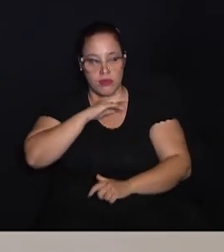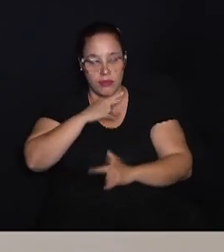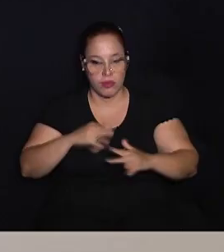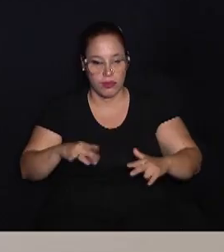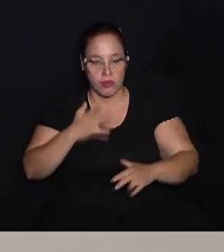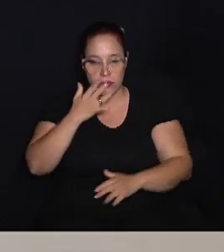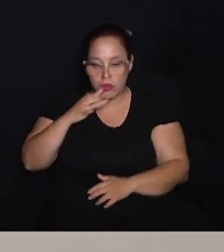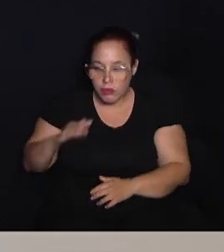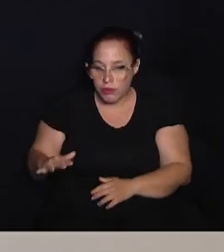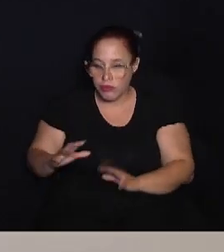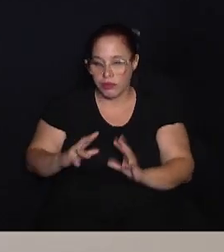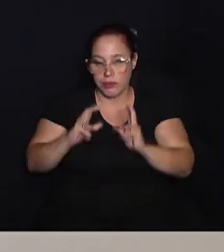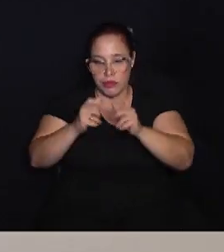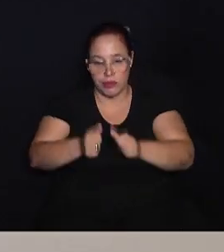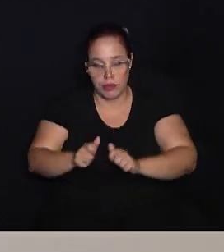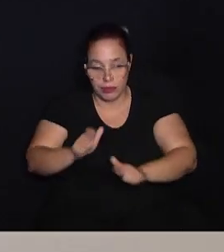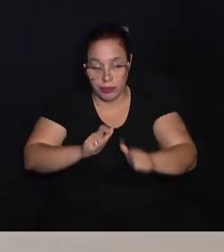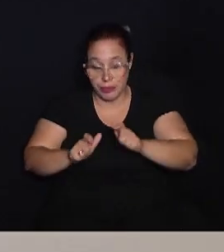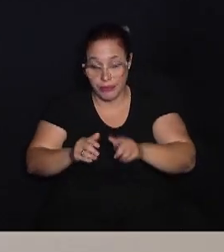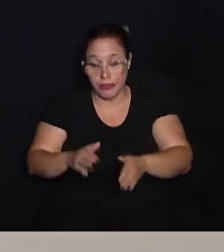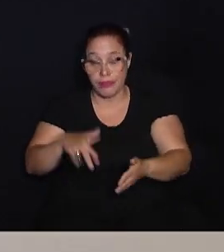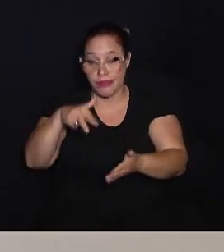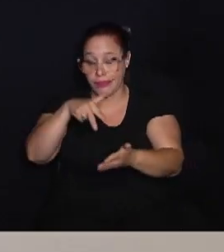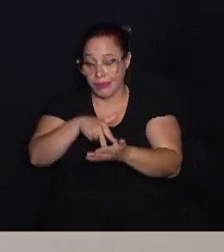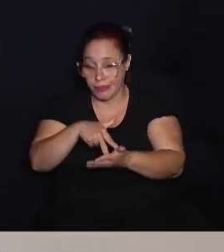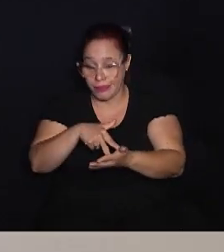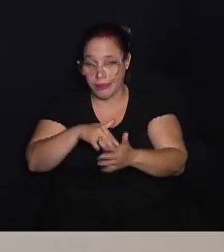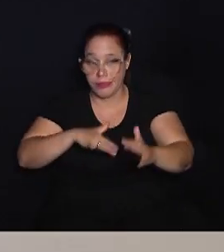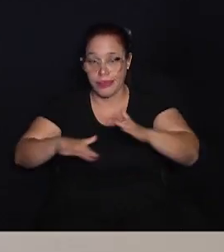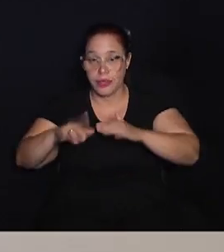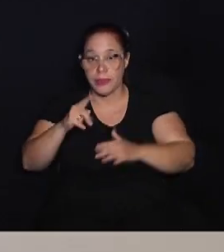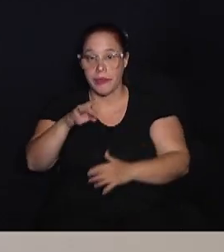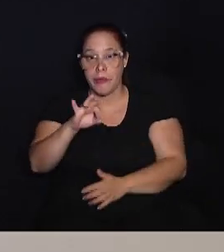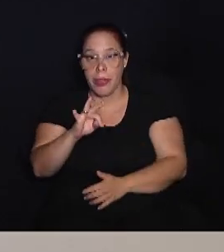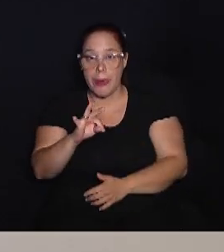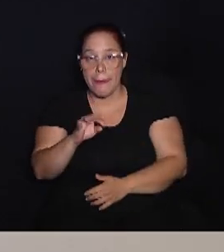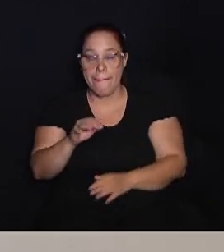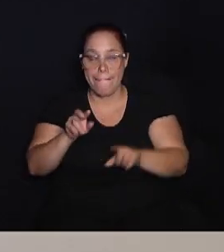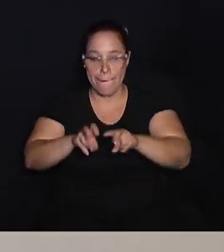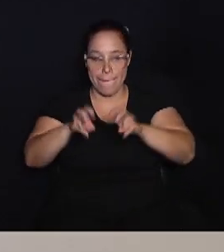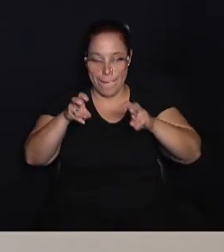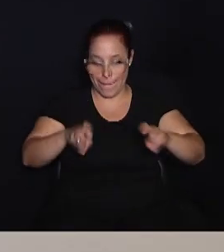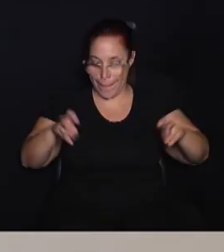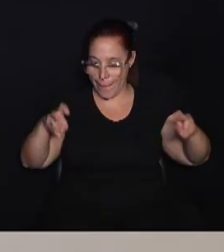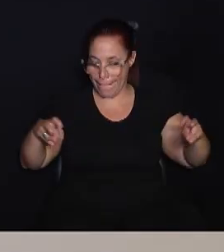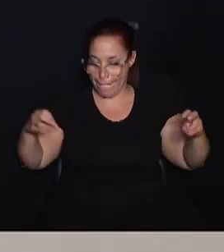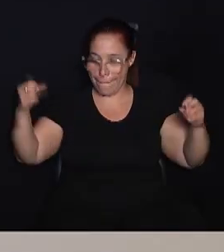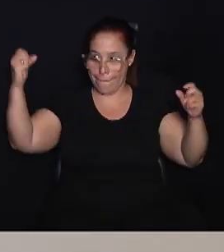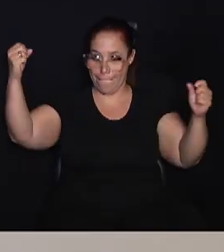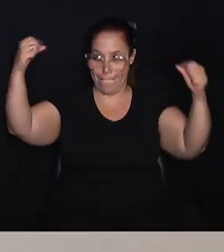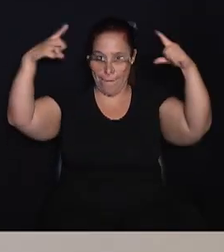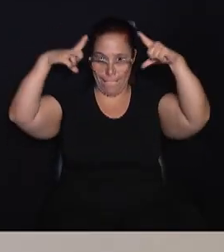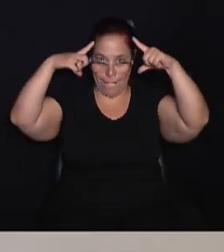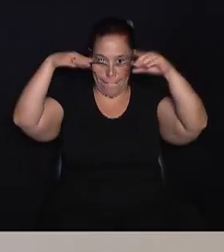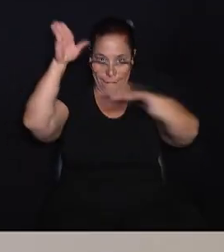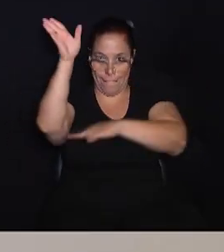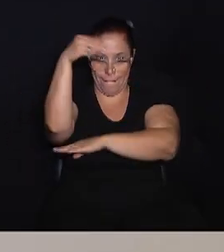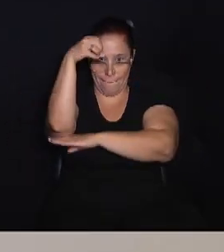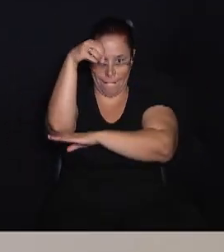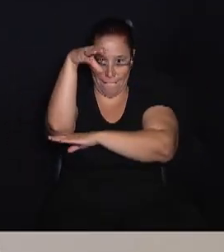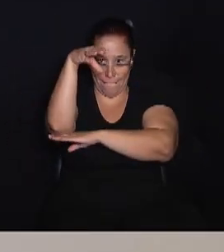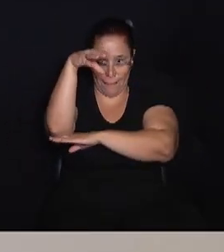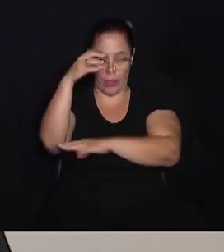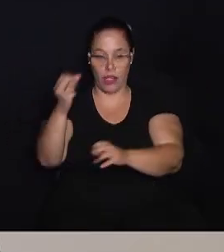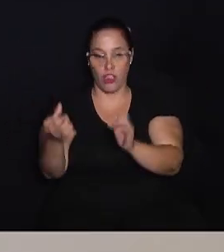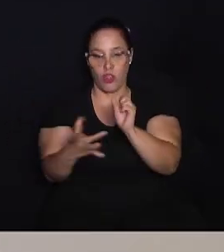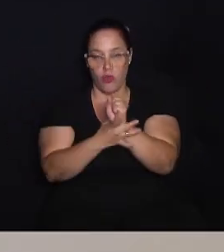né as pessoas são os animais são as crianças são todas essas pessoas que ficam dentro da do espaço Pet que tem banco tem a iluminação